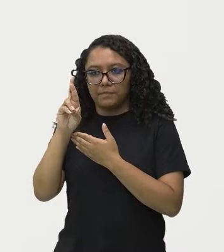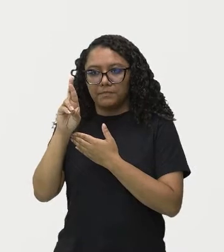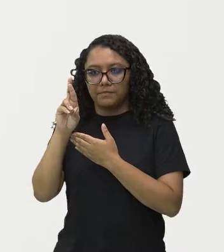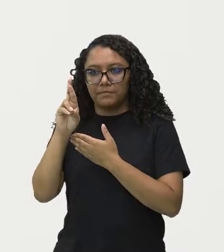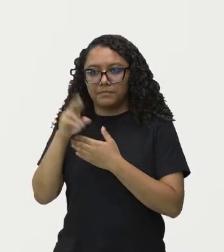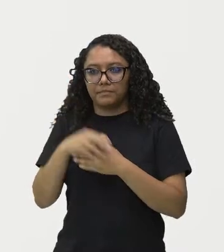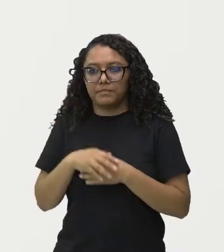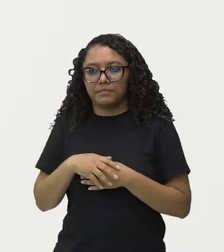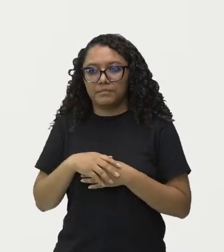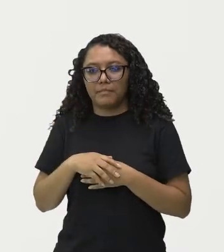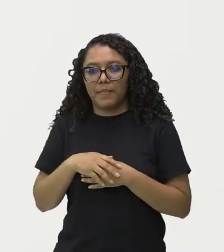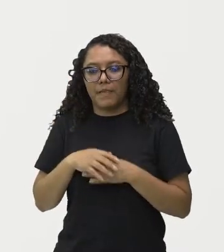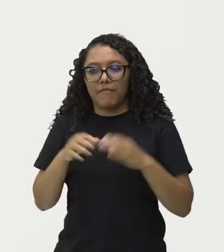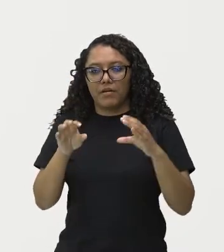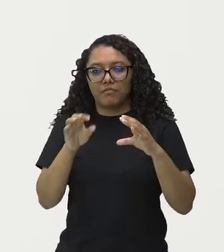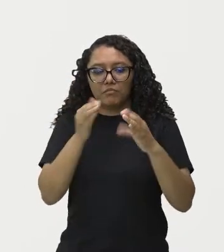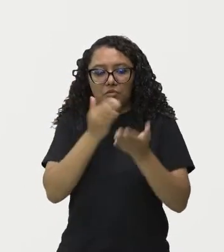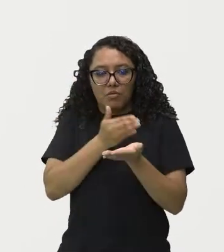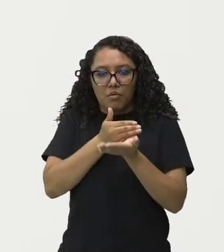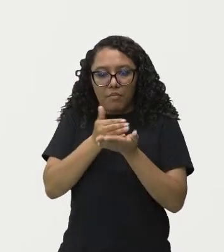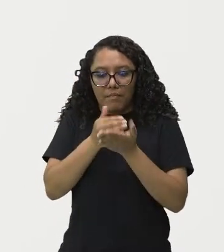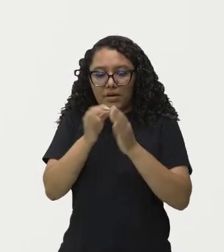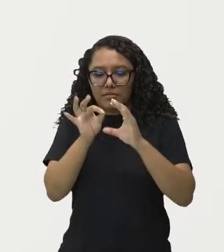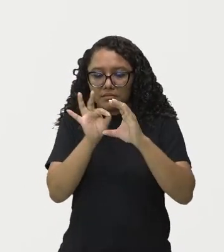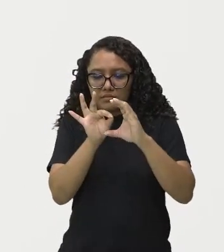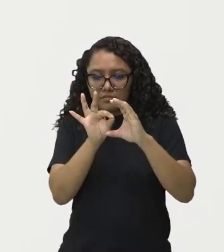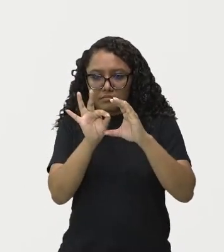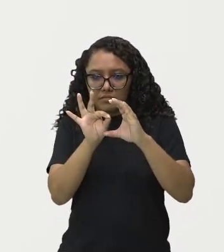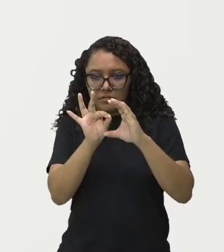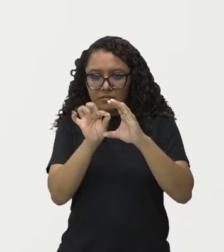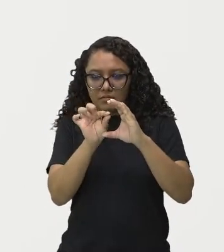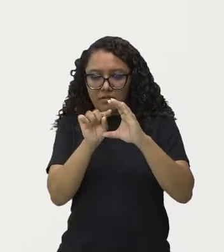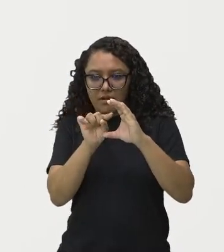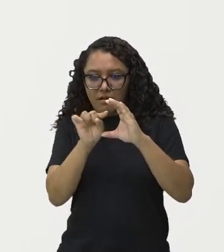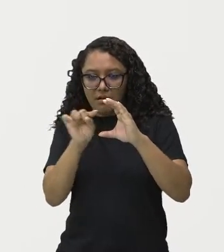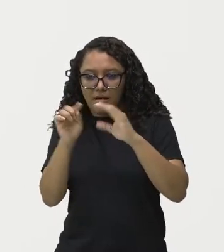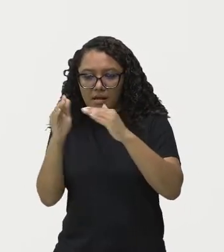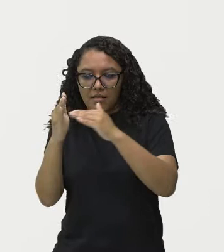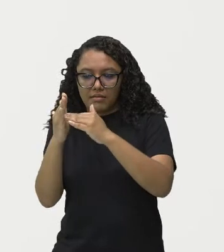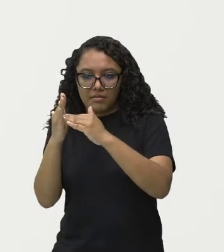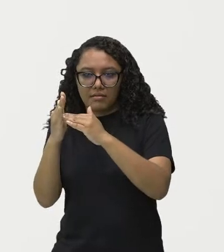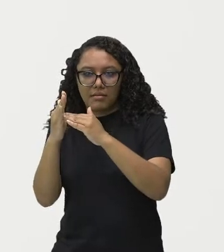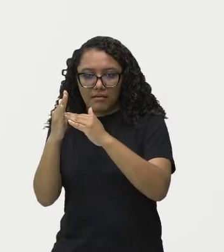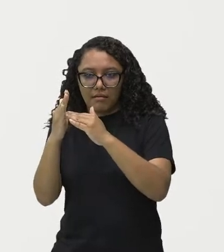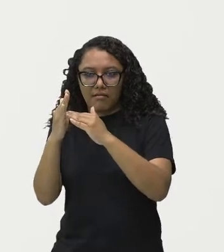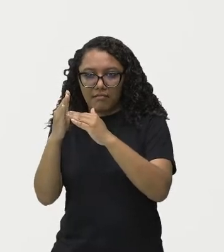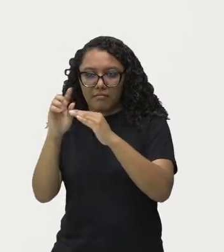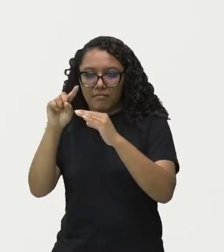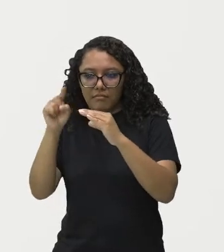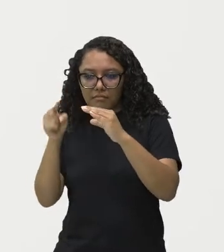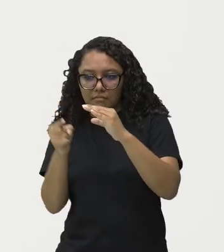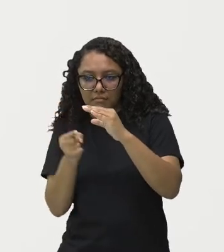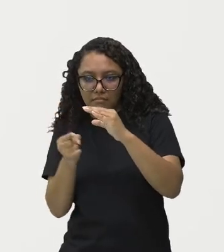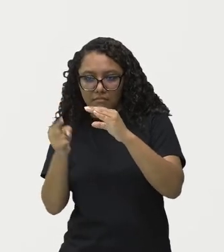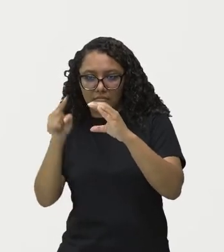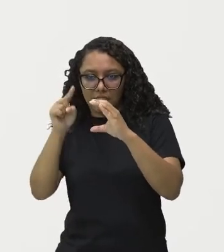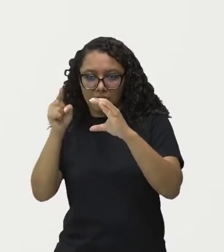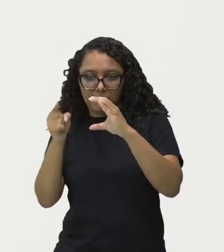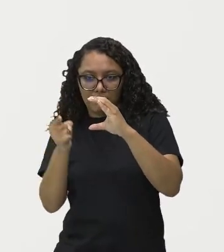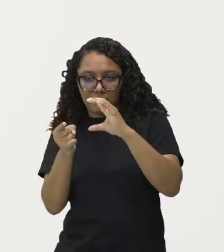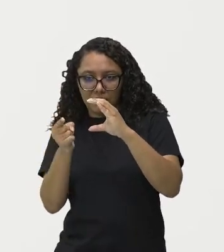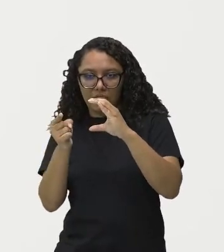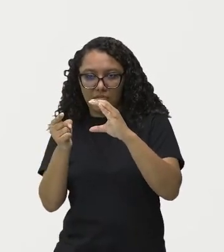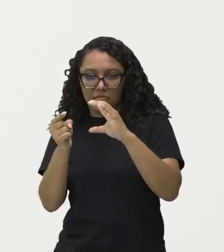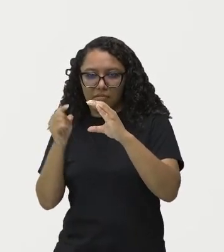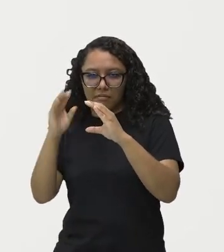ele sai do centro do cilindro e vai até a sua extremidade, até a sua borda, vamos